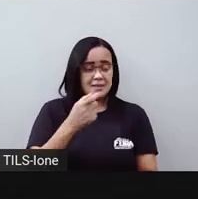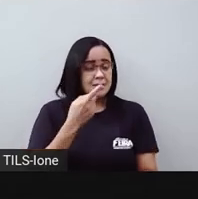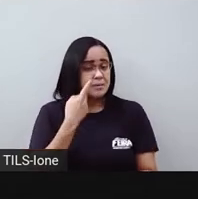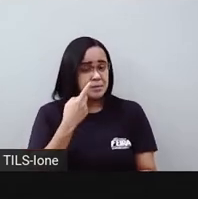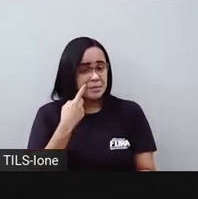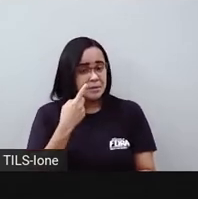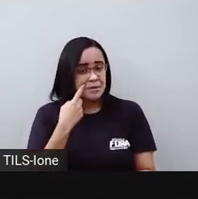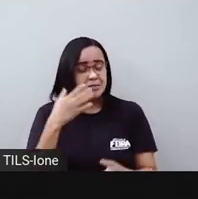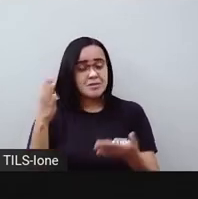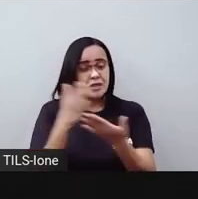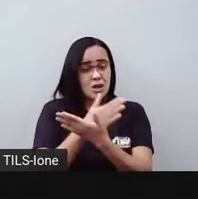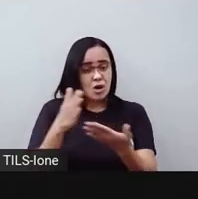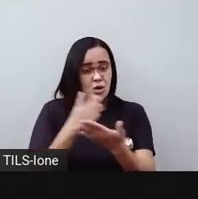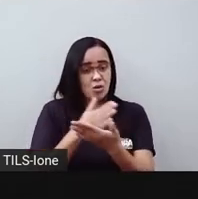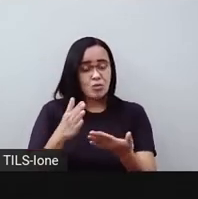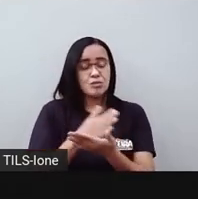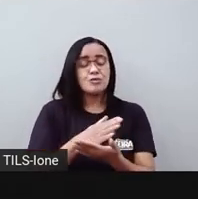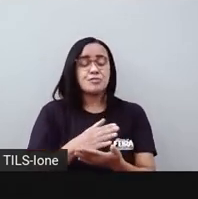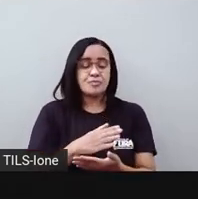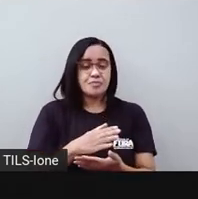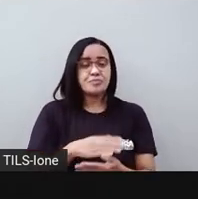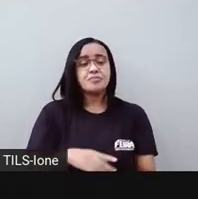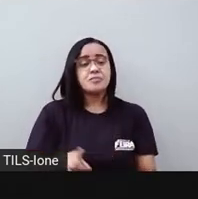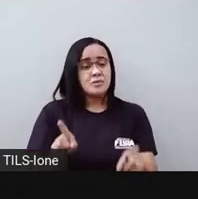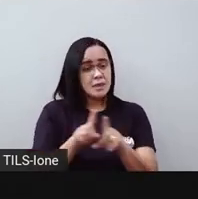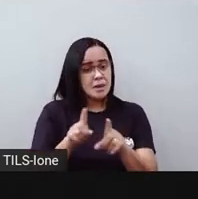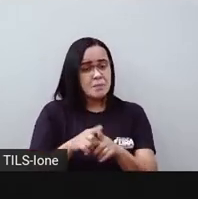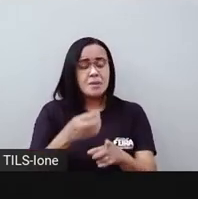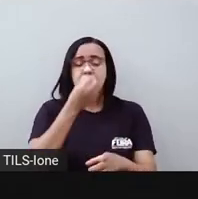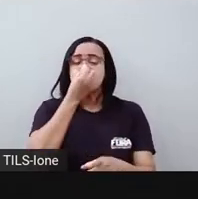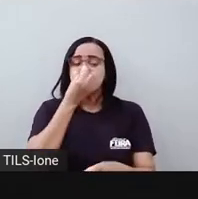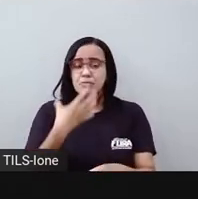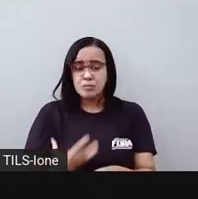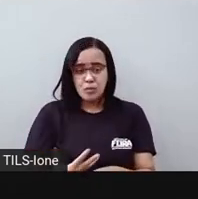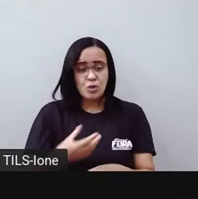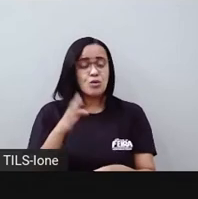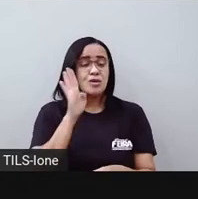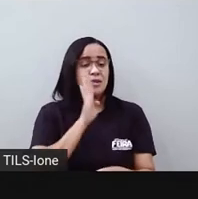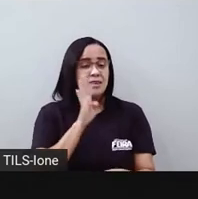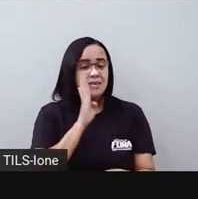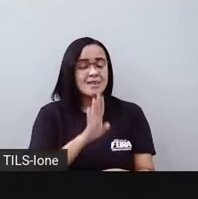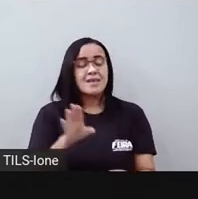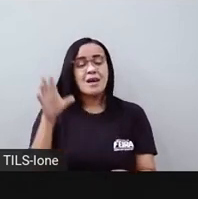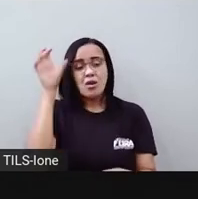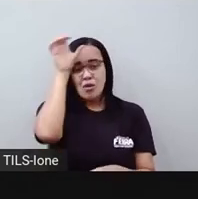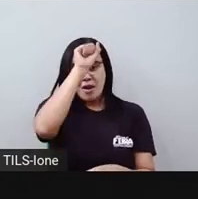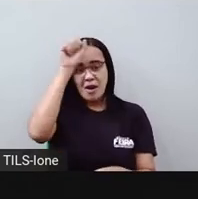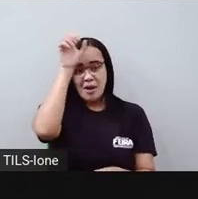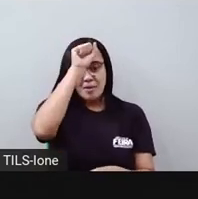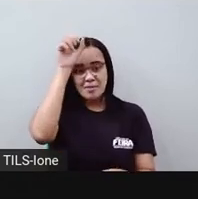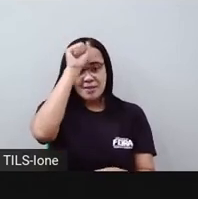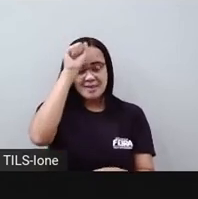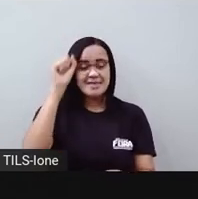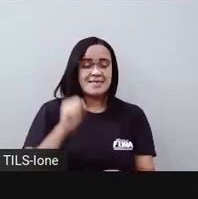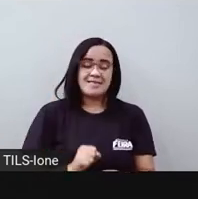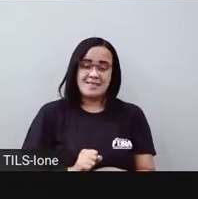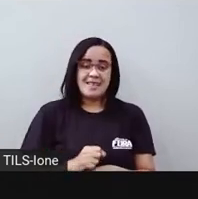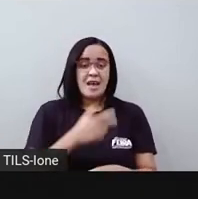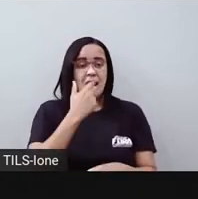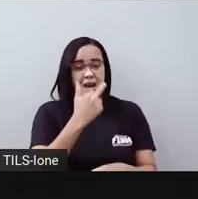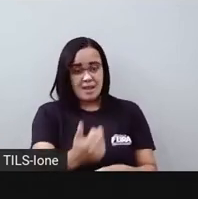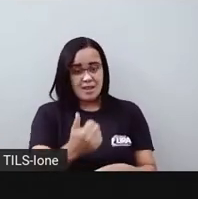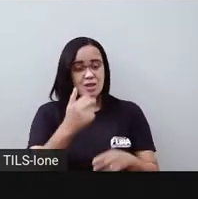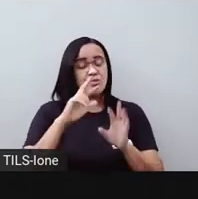a gente aprender uma outra língua também dentro do nosso contexto, dentro da nossa realidade. Então, quando a gente